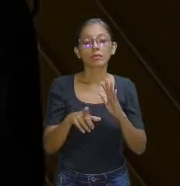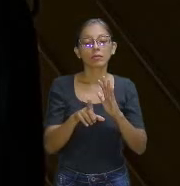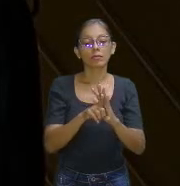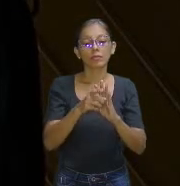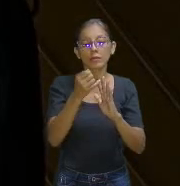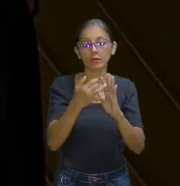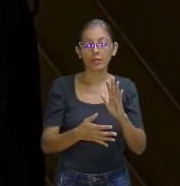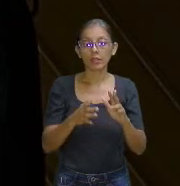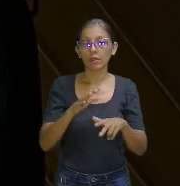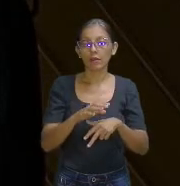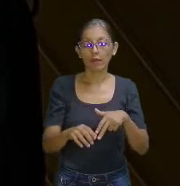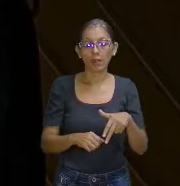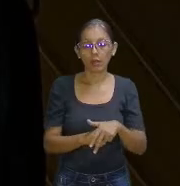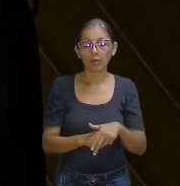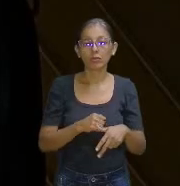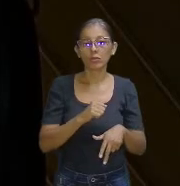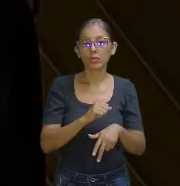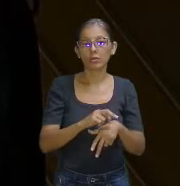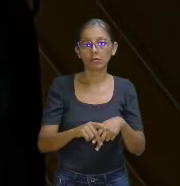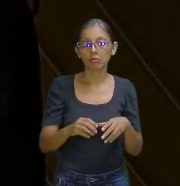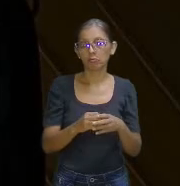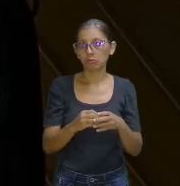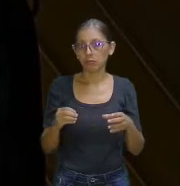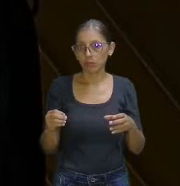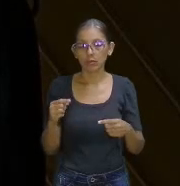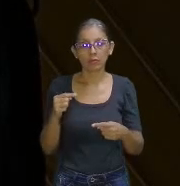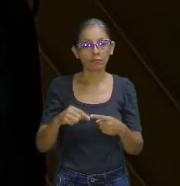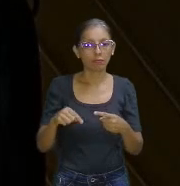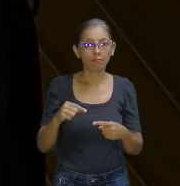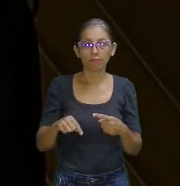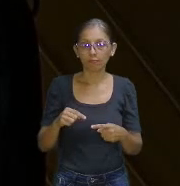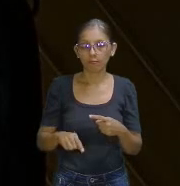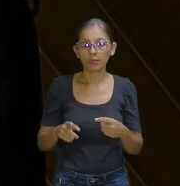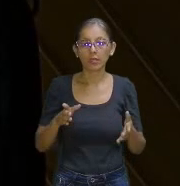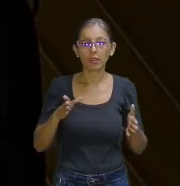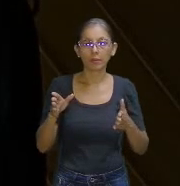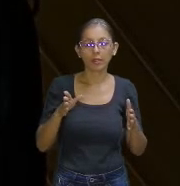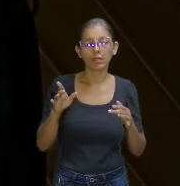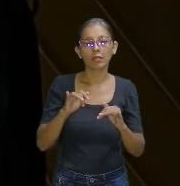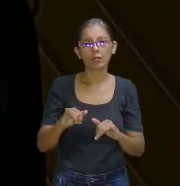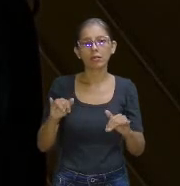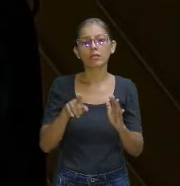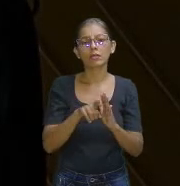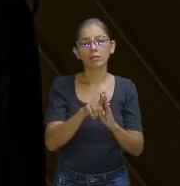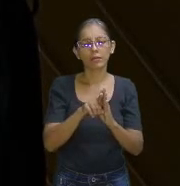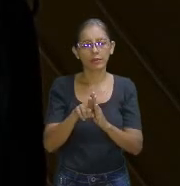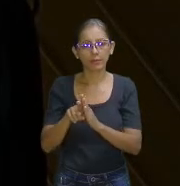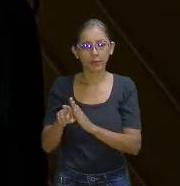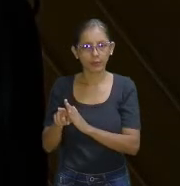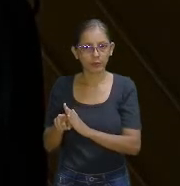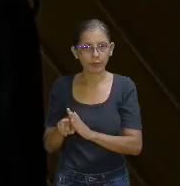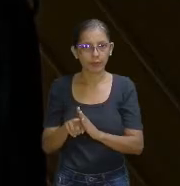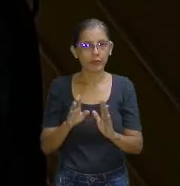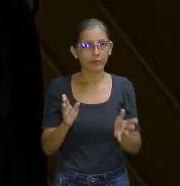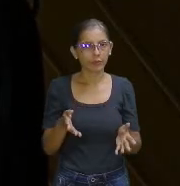objetivos caracterizadores, seja pela compatibilidade das campanhas examinadas com os padrões regulares do processo